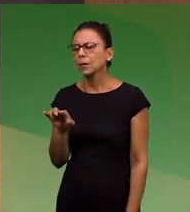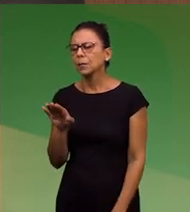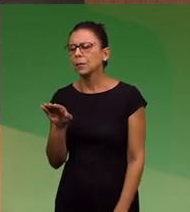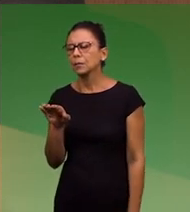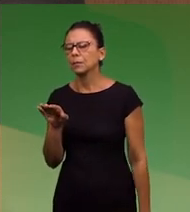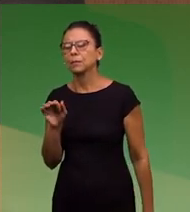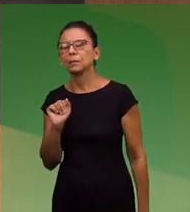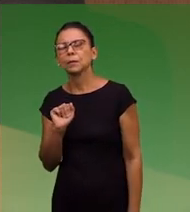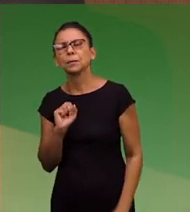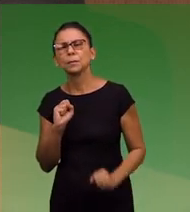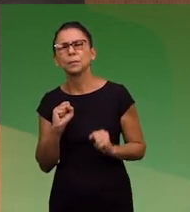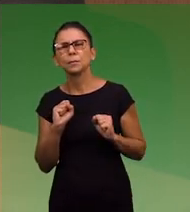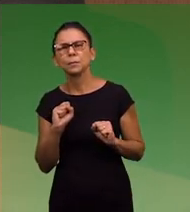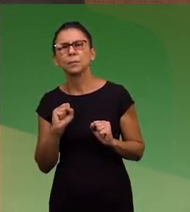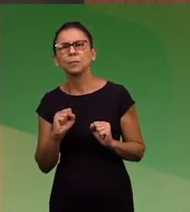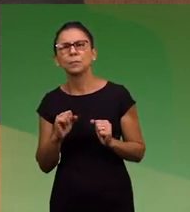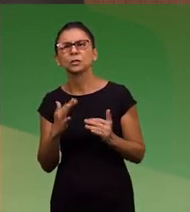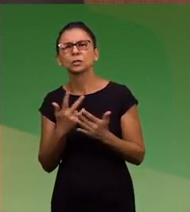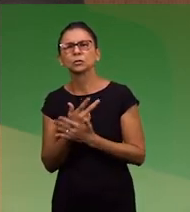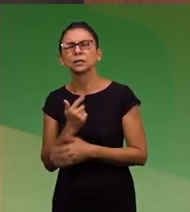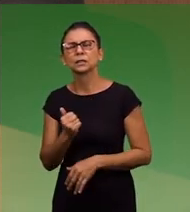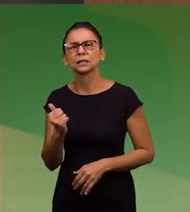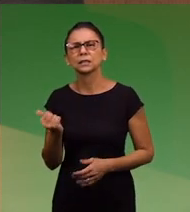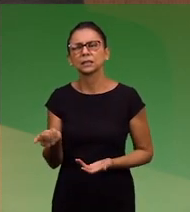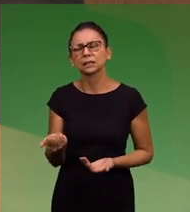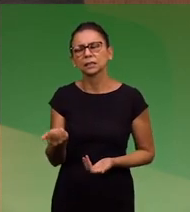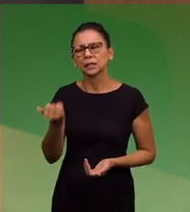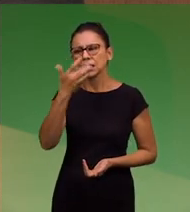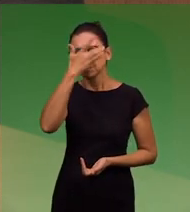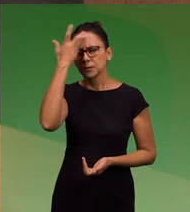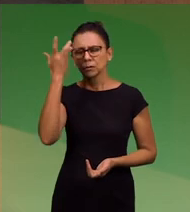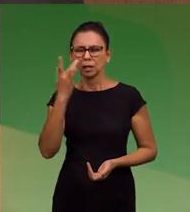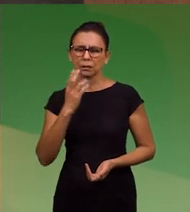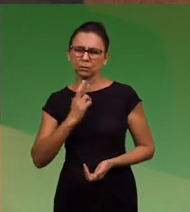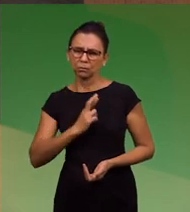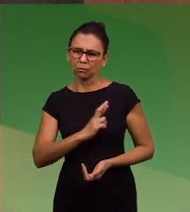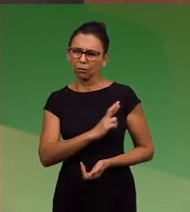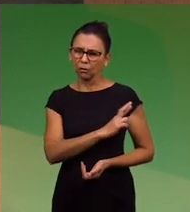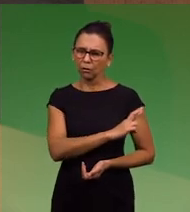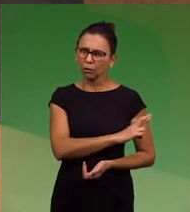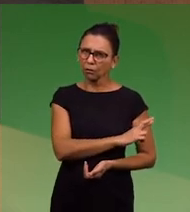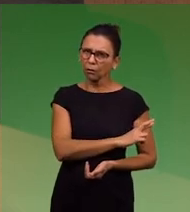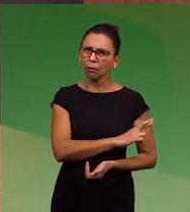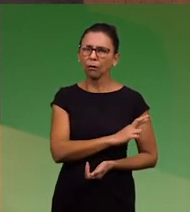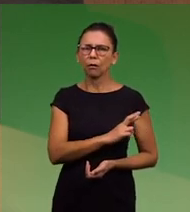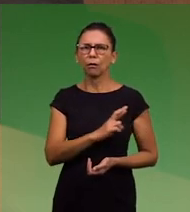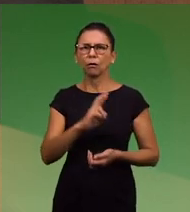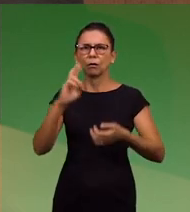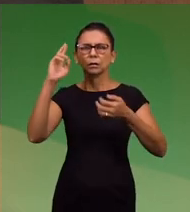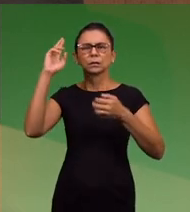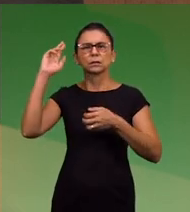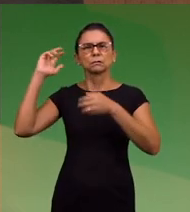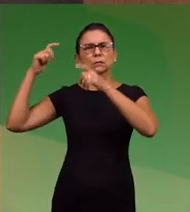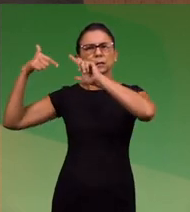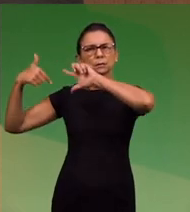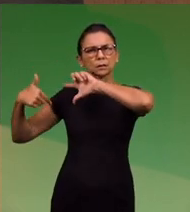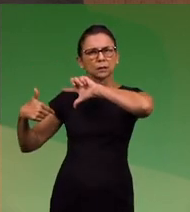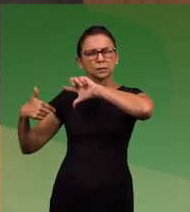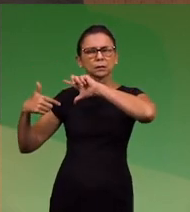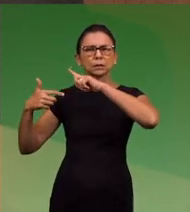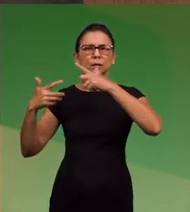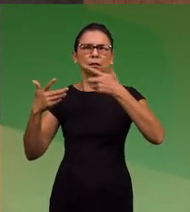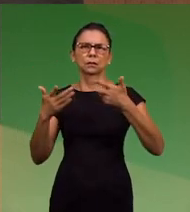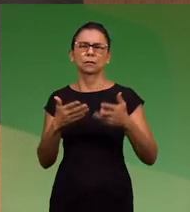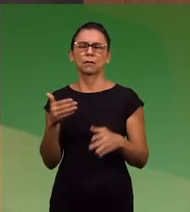ele pode acontecer que o homem seja um religioso, que ele seja um frequentador